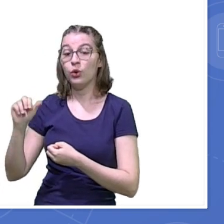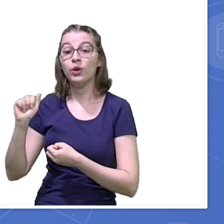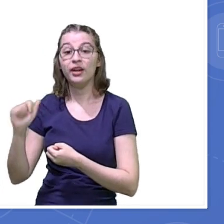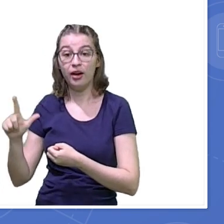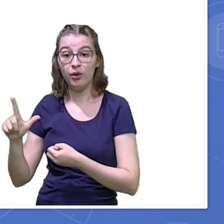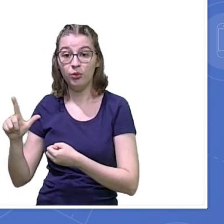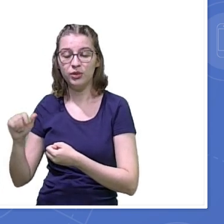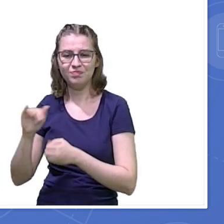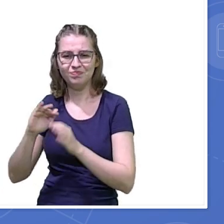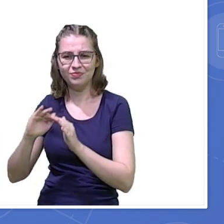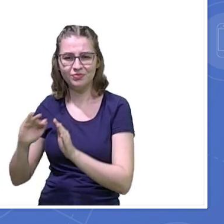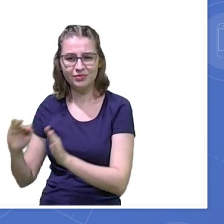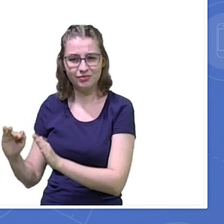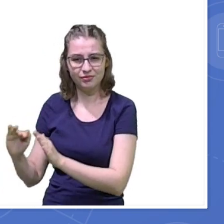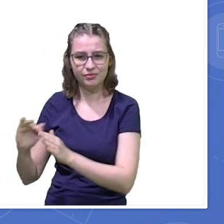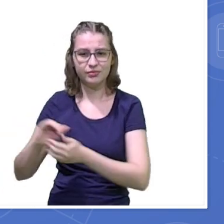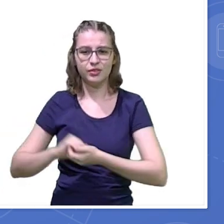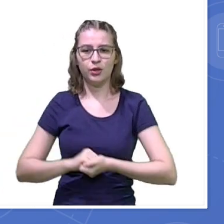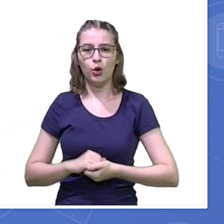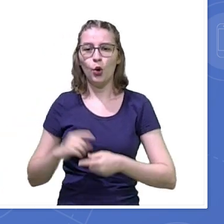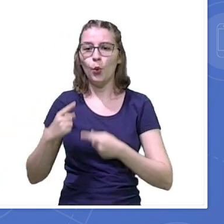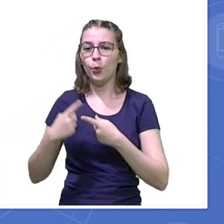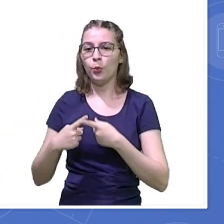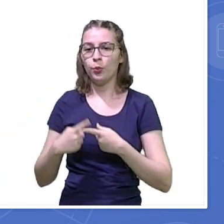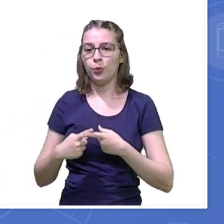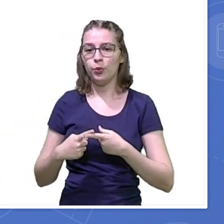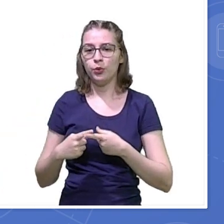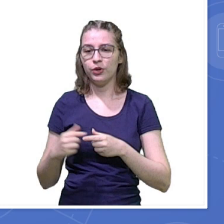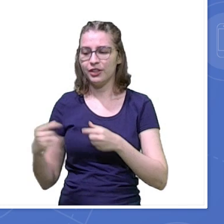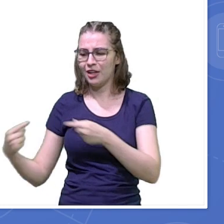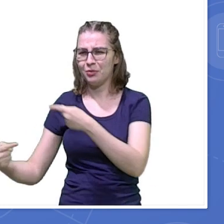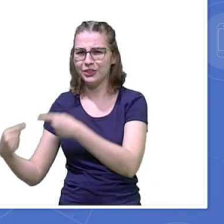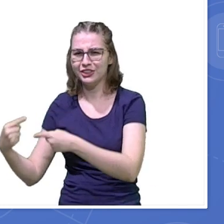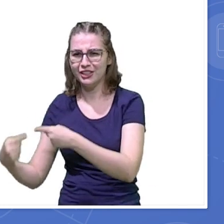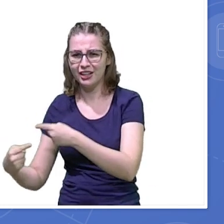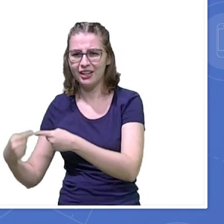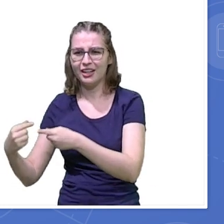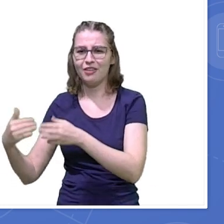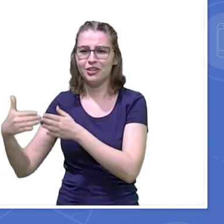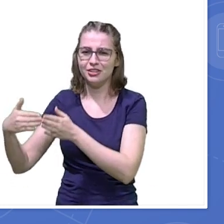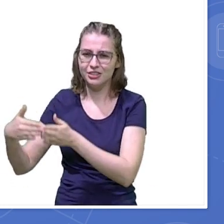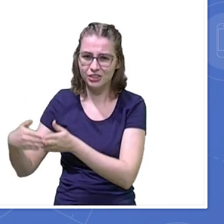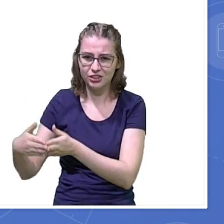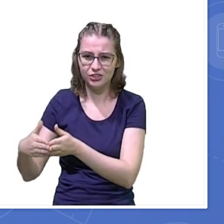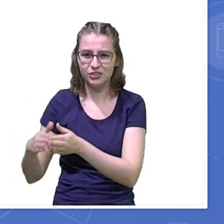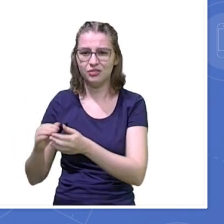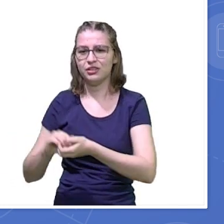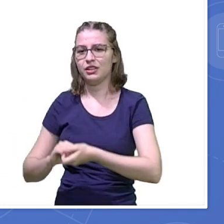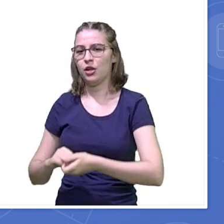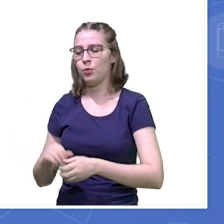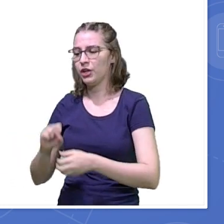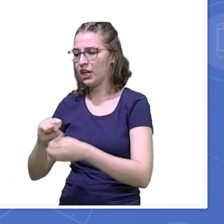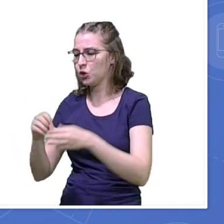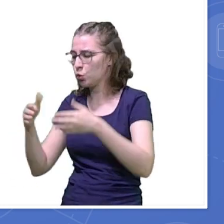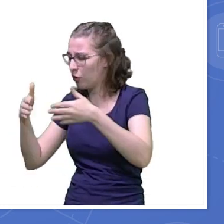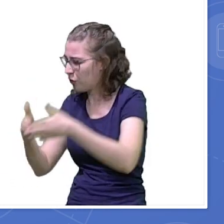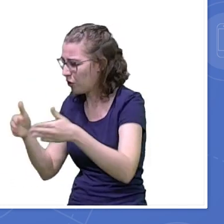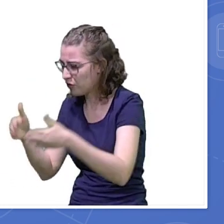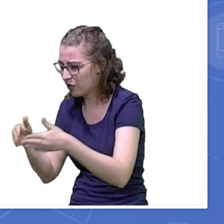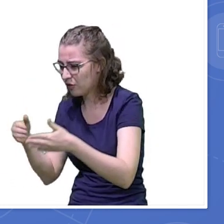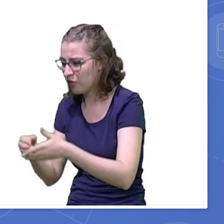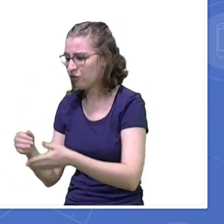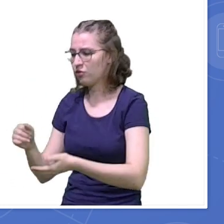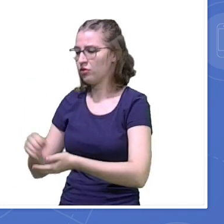ali na nossa aula, né? Tudo muito concentrado em São Paulo, principalmente, Rio de Janeiro, que são áreas